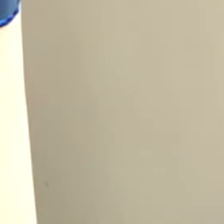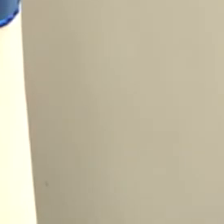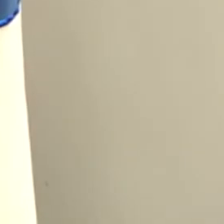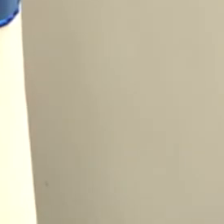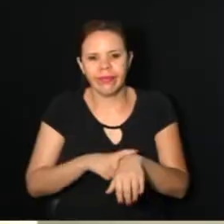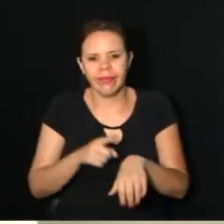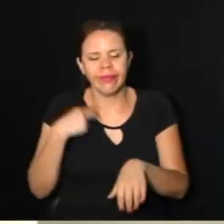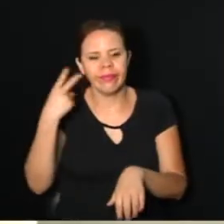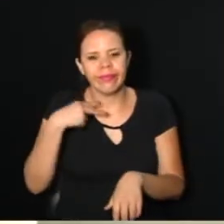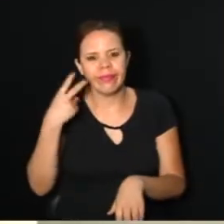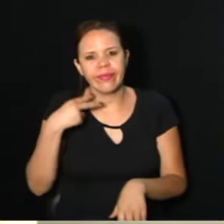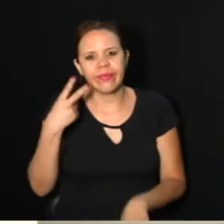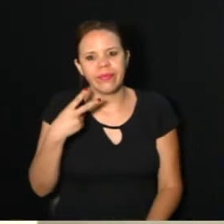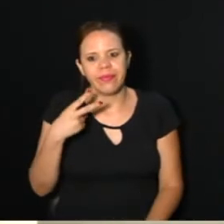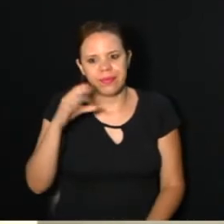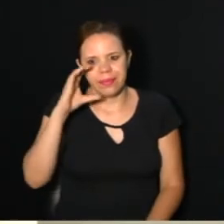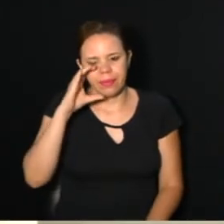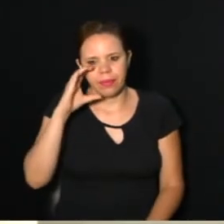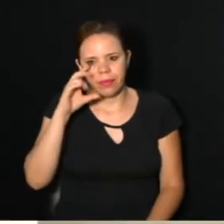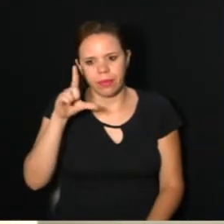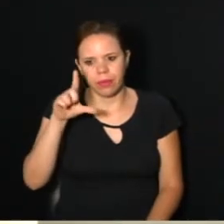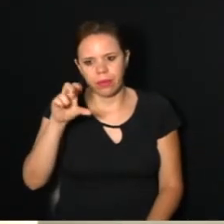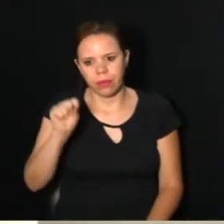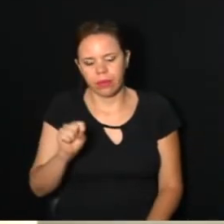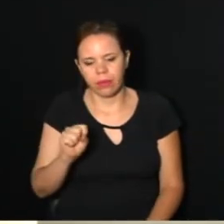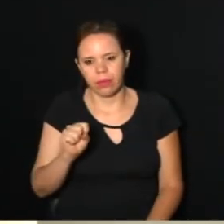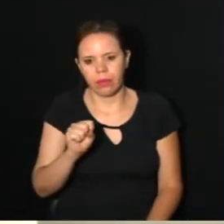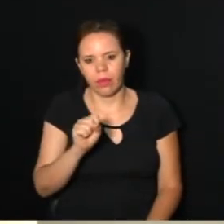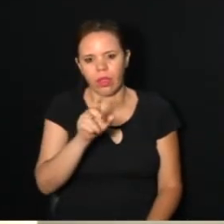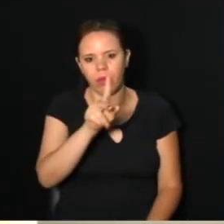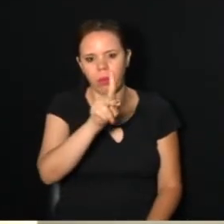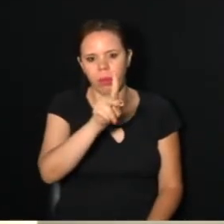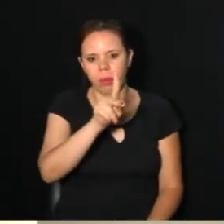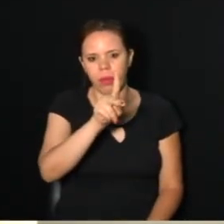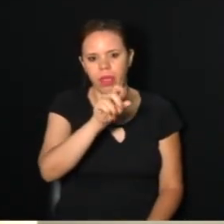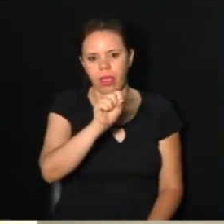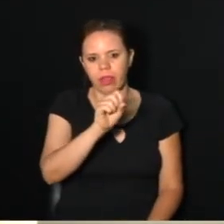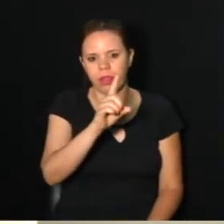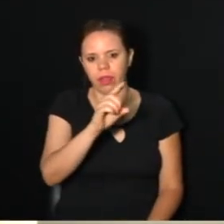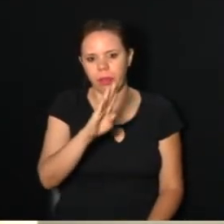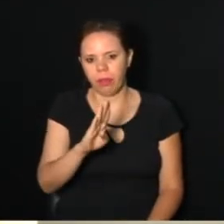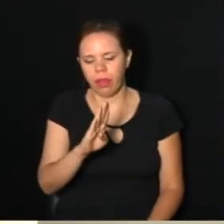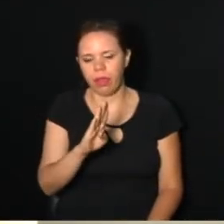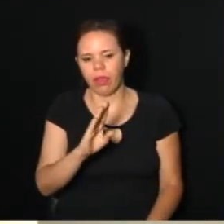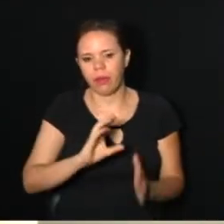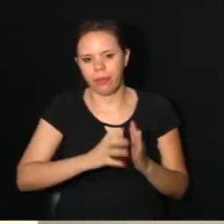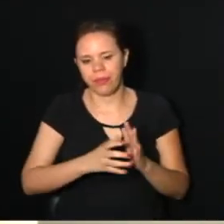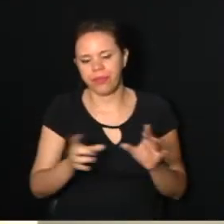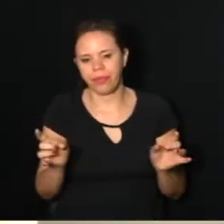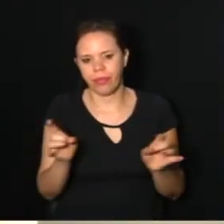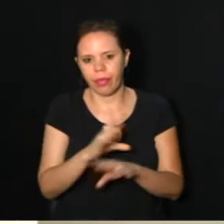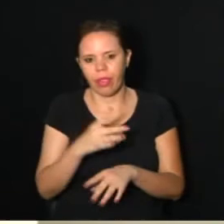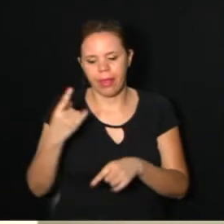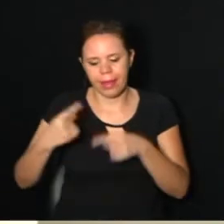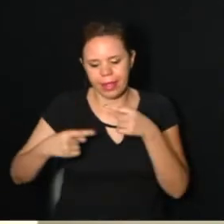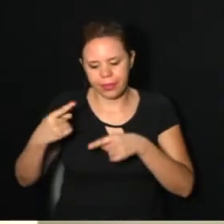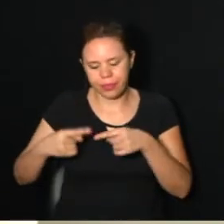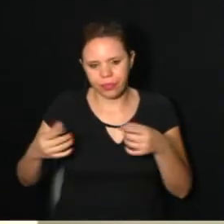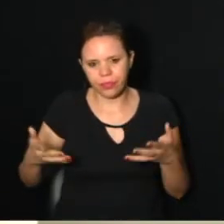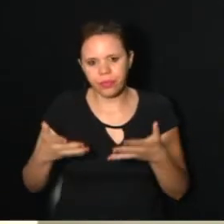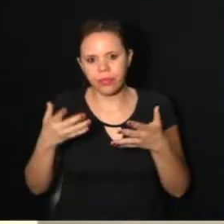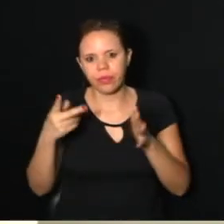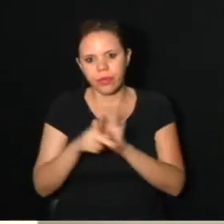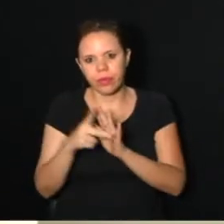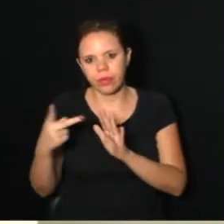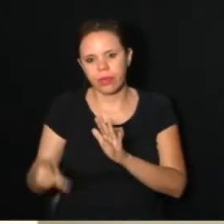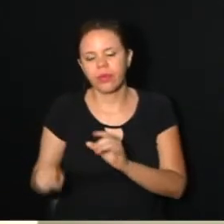o vereador Luiz Cirilo, do PSDB, encerrou esse debate promovido por ele